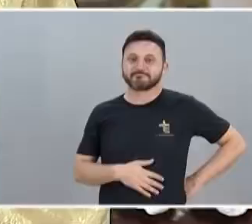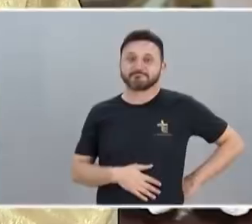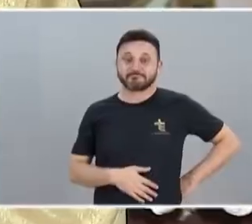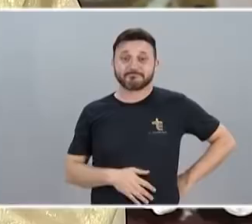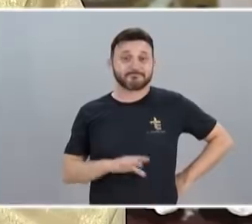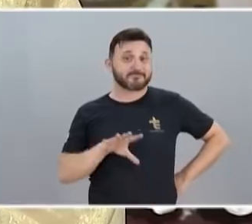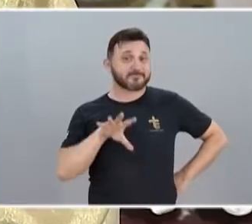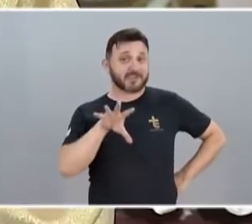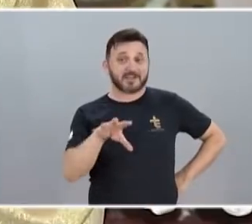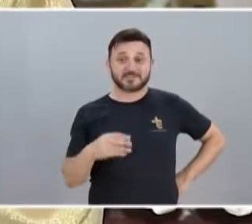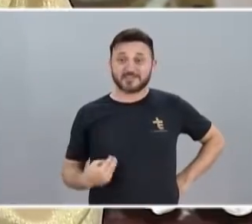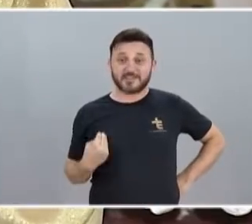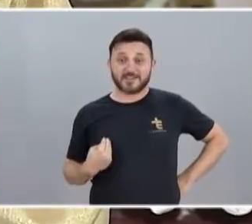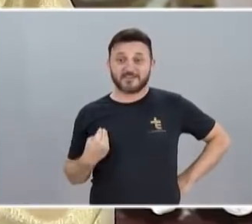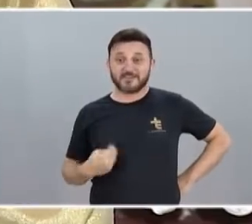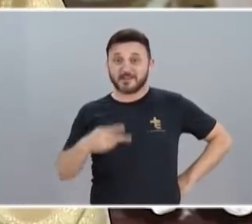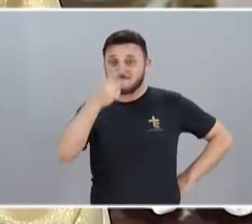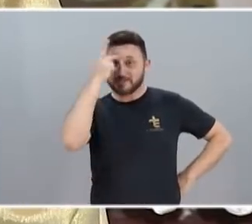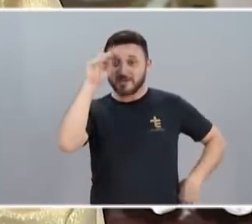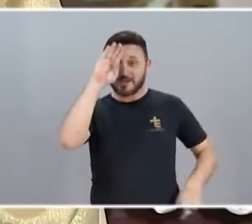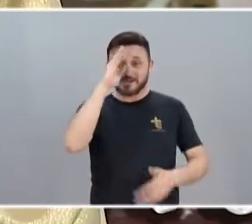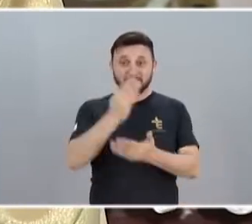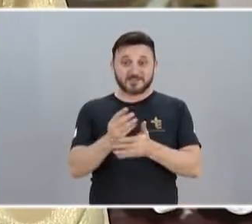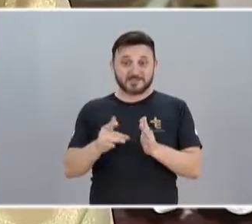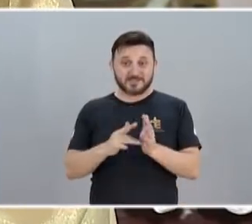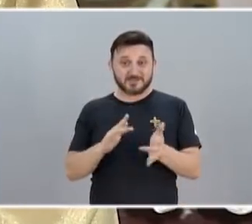É assim que vive um que acredita em Jesus?